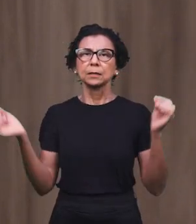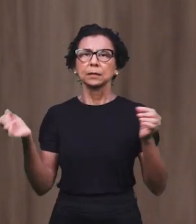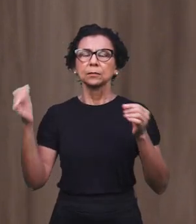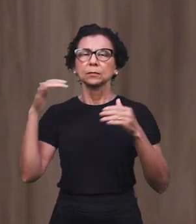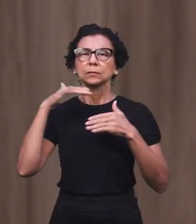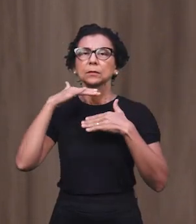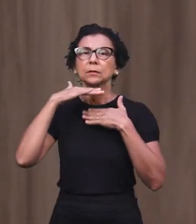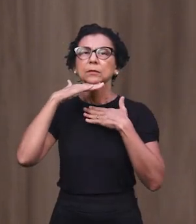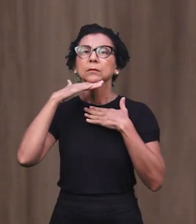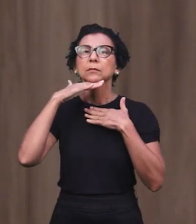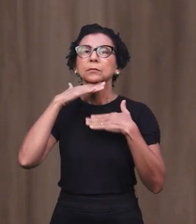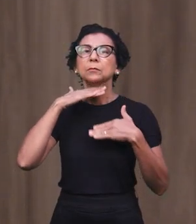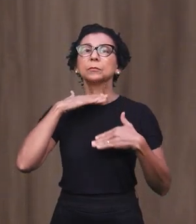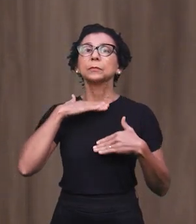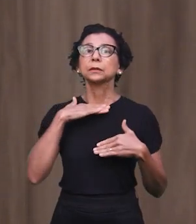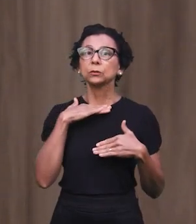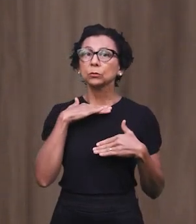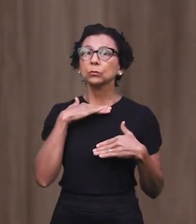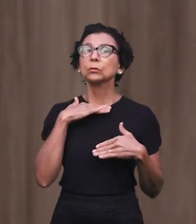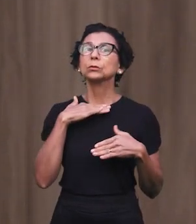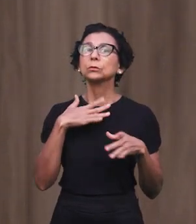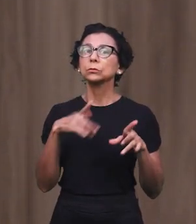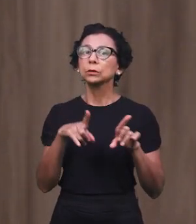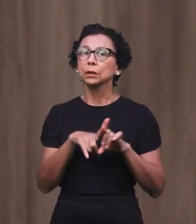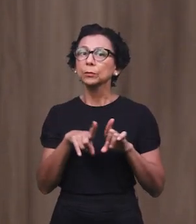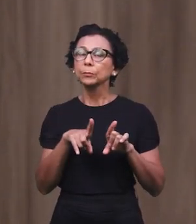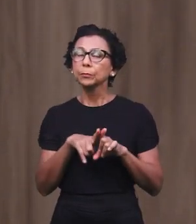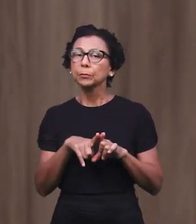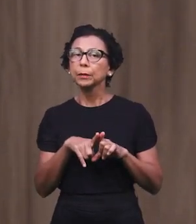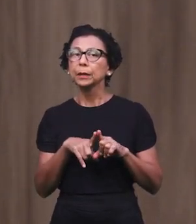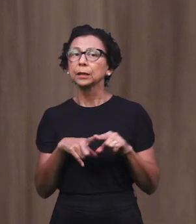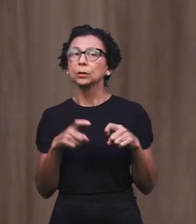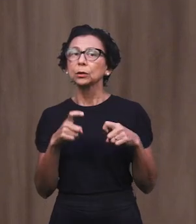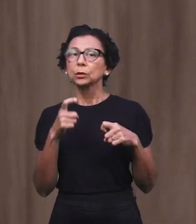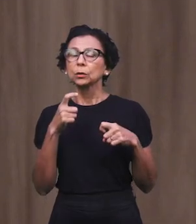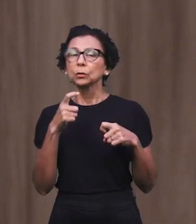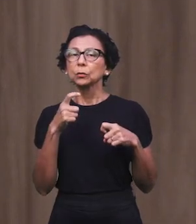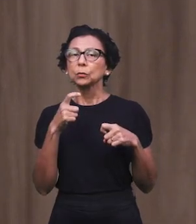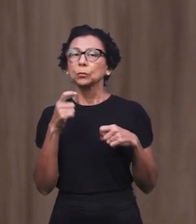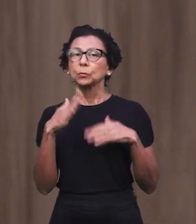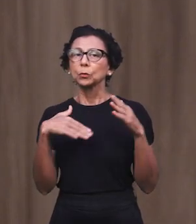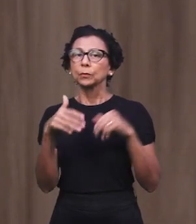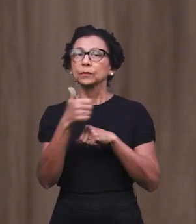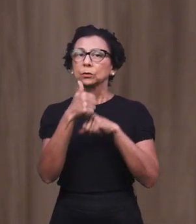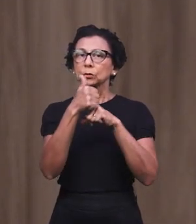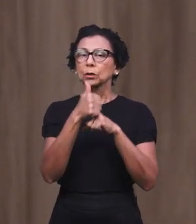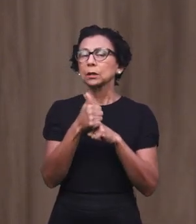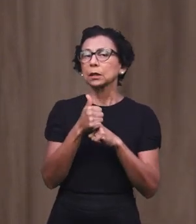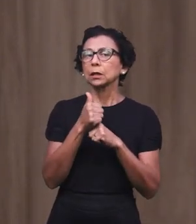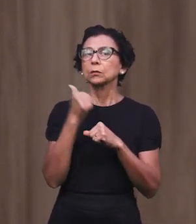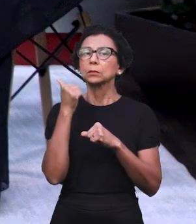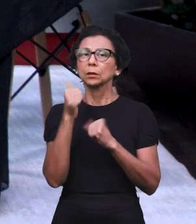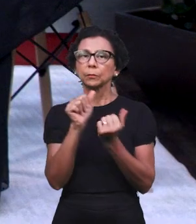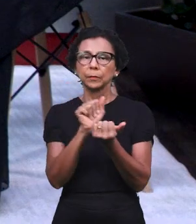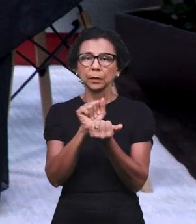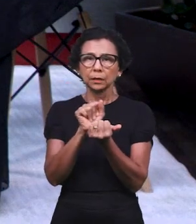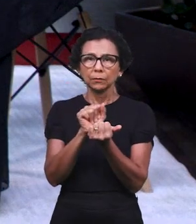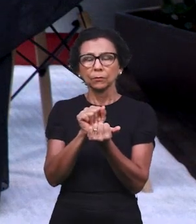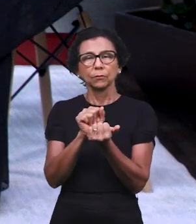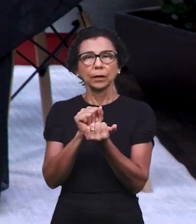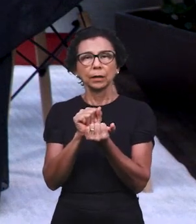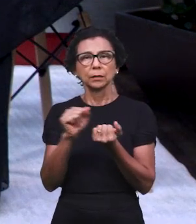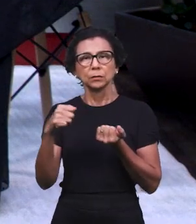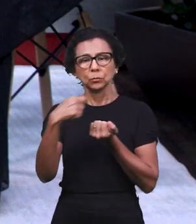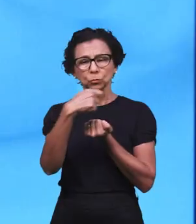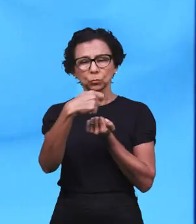odontológicos e vermos o cuidado do dentista em verificar se o paciente tem alguma lesão nessas 2 áreas também. Ah, muito